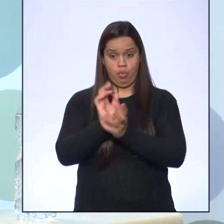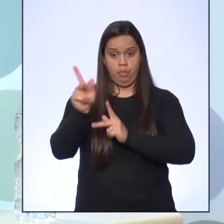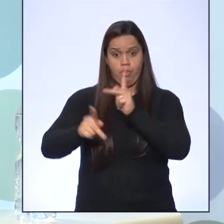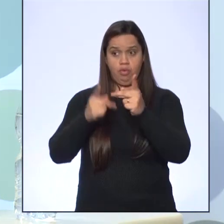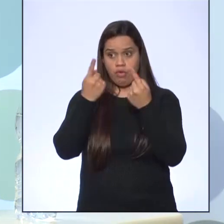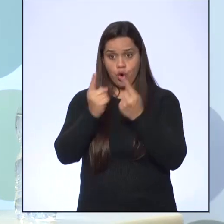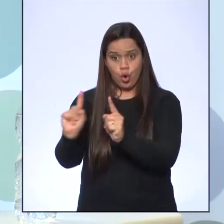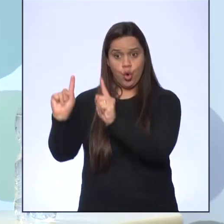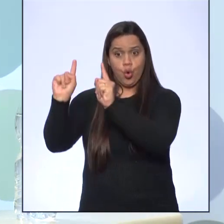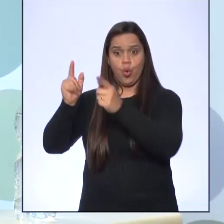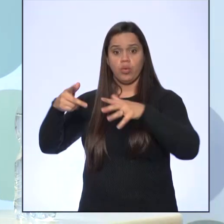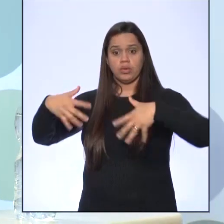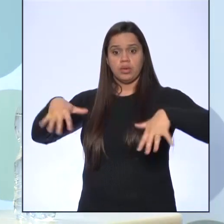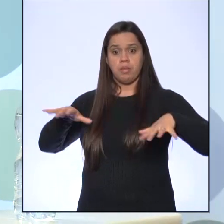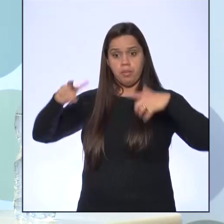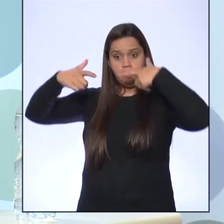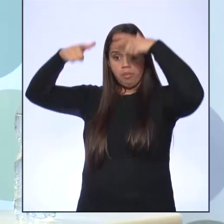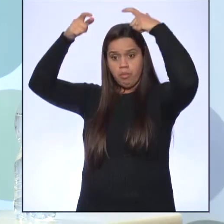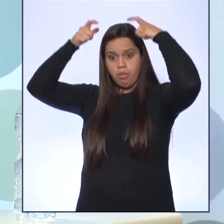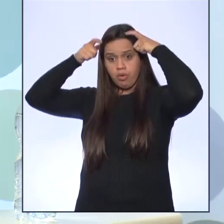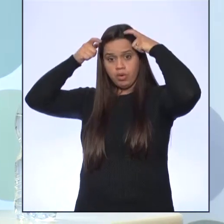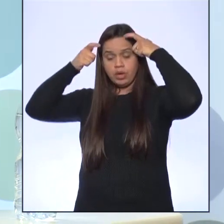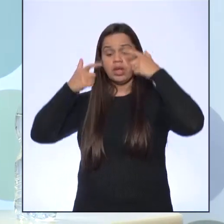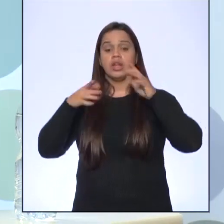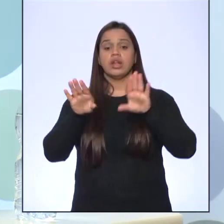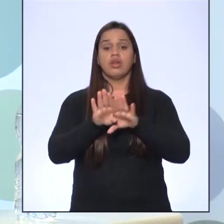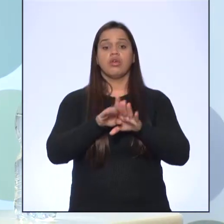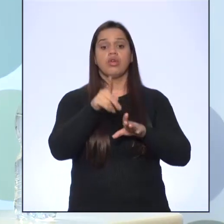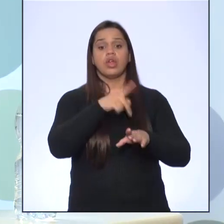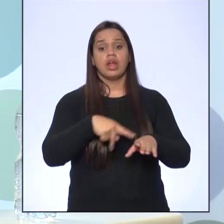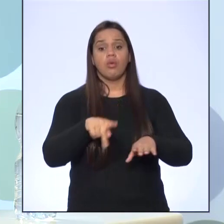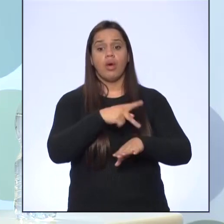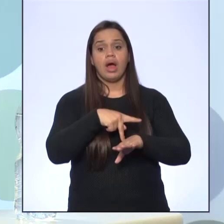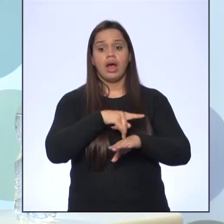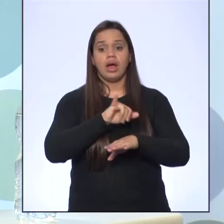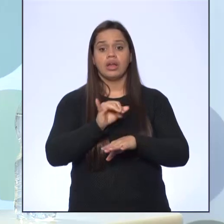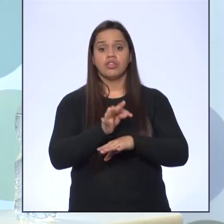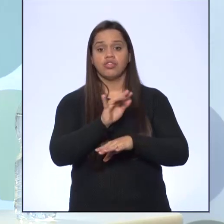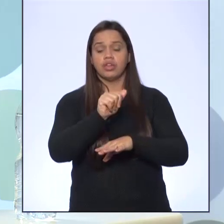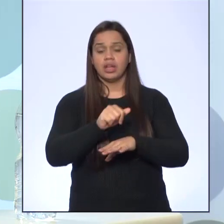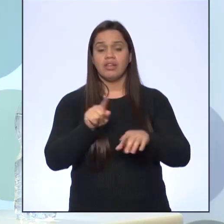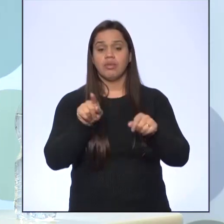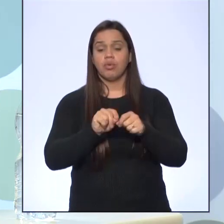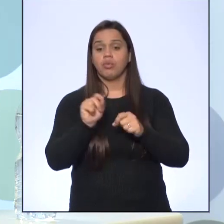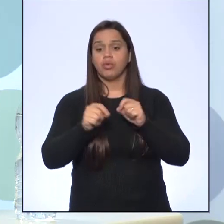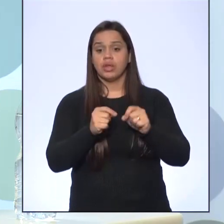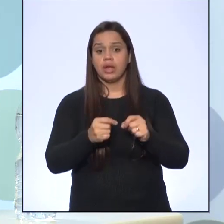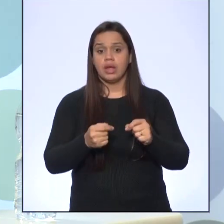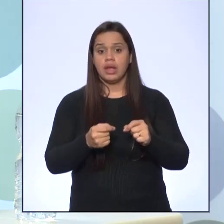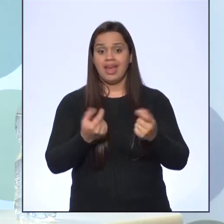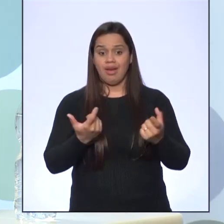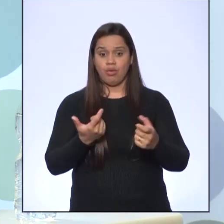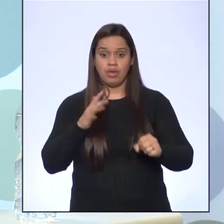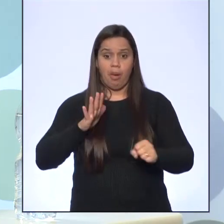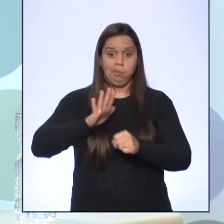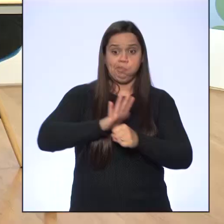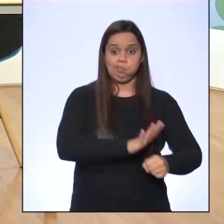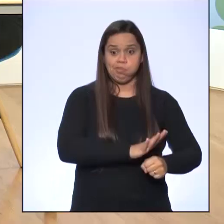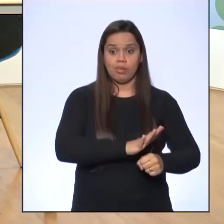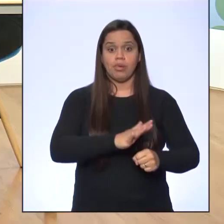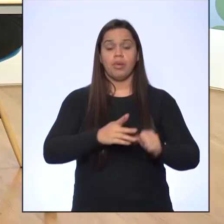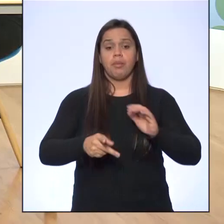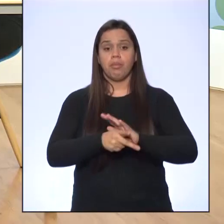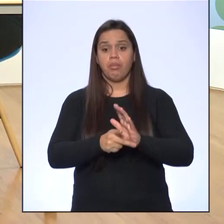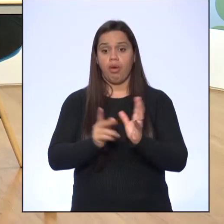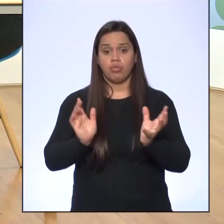no caso, os haitianos estão se rebelando contra essa lógica colonial, principalmente contra essa opressão dessa elite